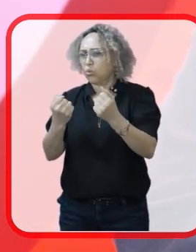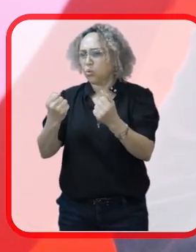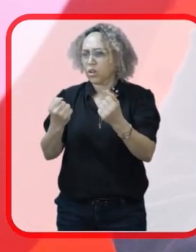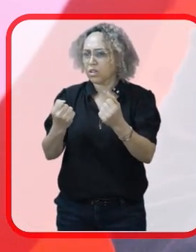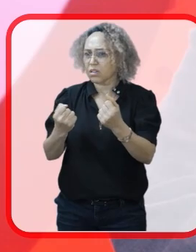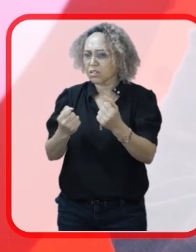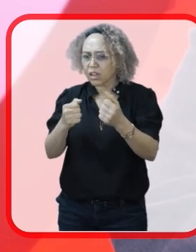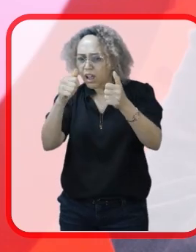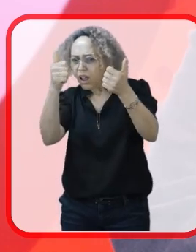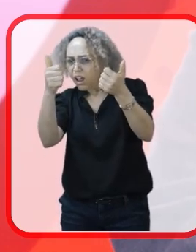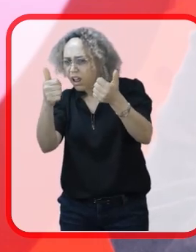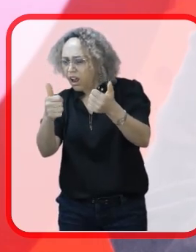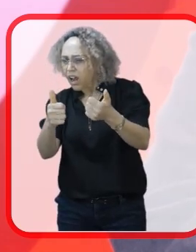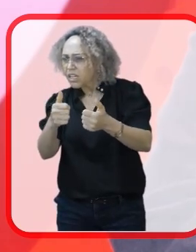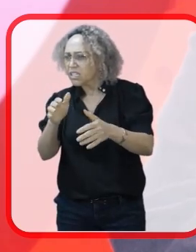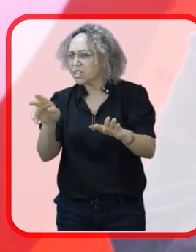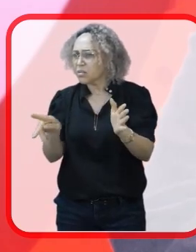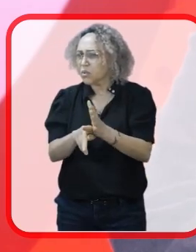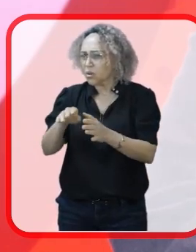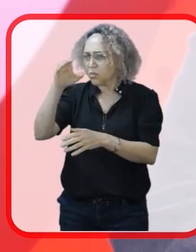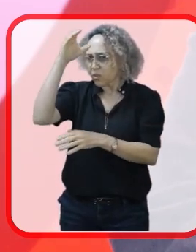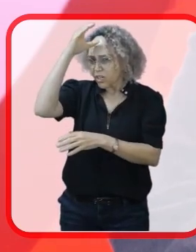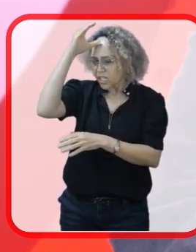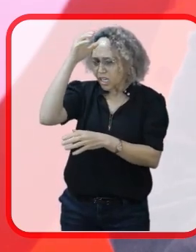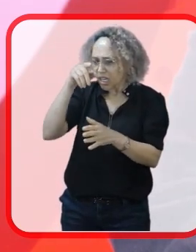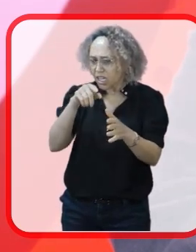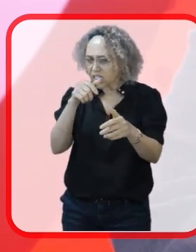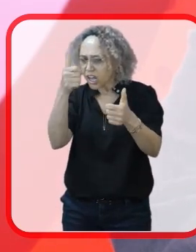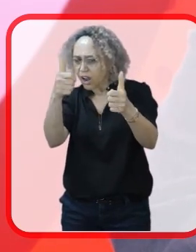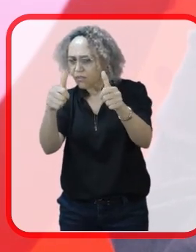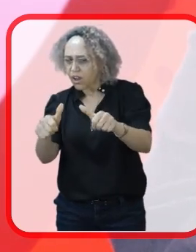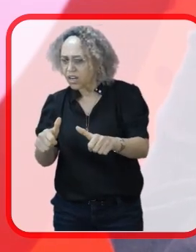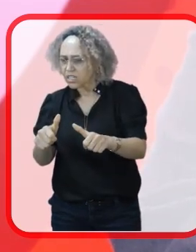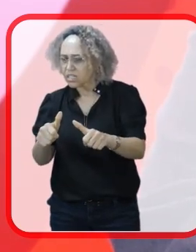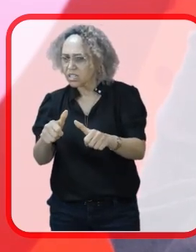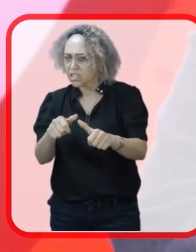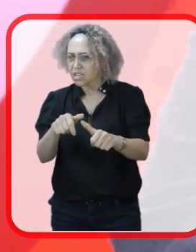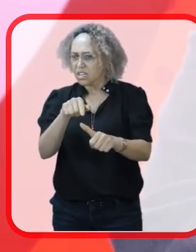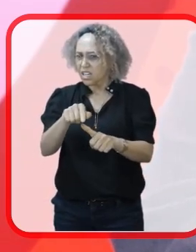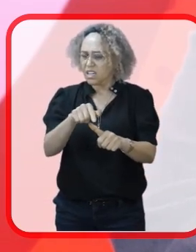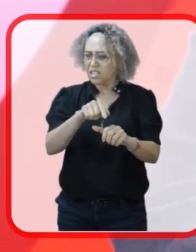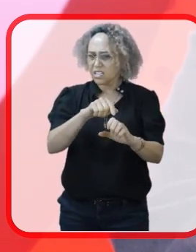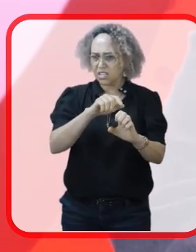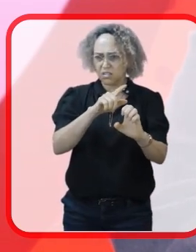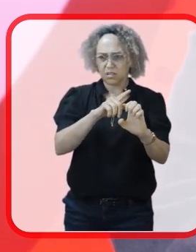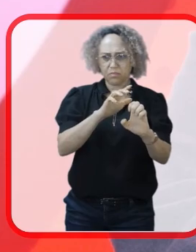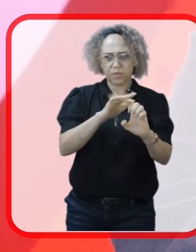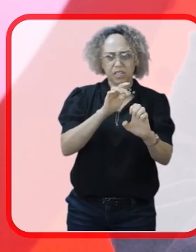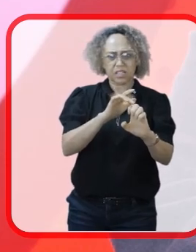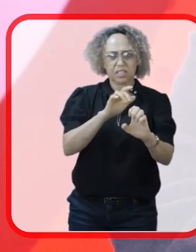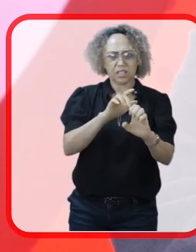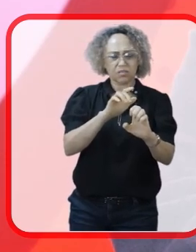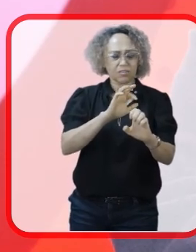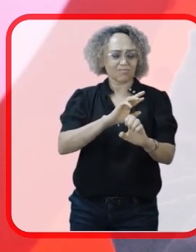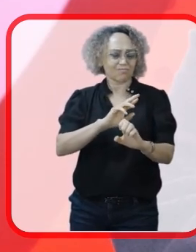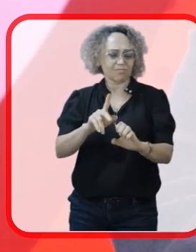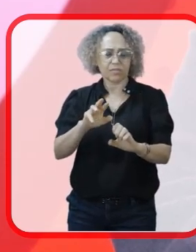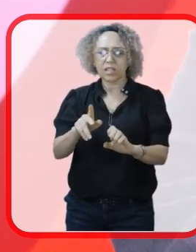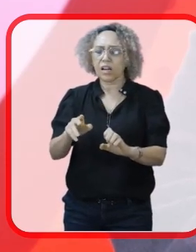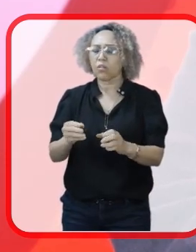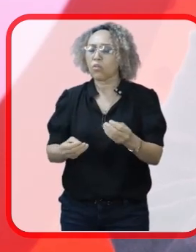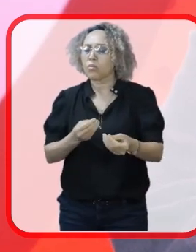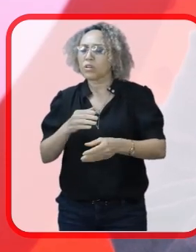controle do trabalho, portanto não são empreendedores. Agora, como que nós vamos dialogar com essa nova classe trabalhadora